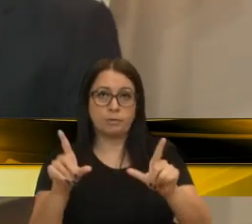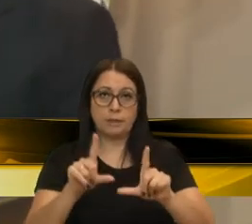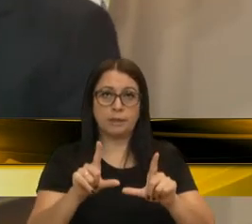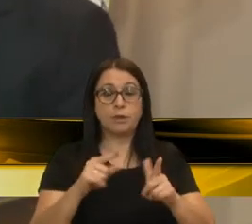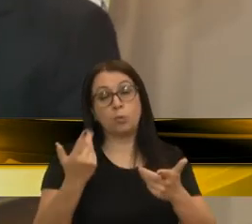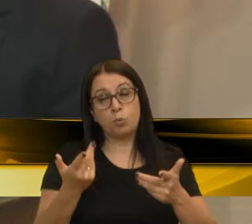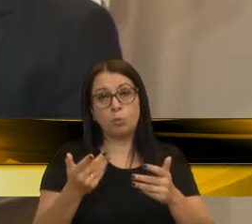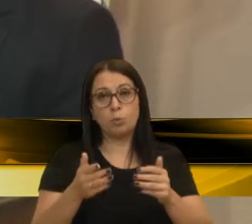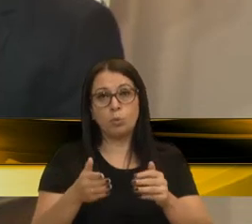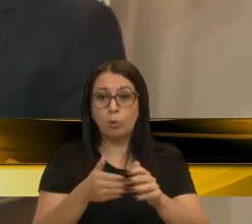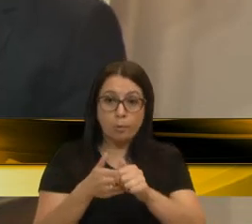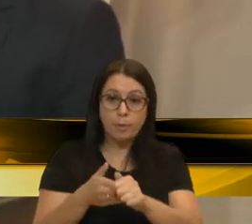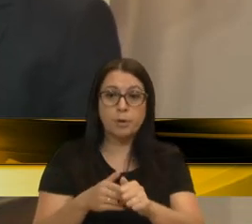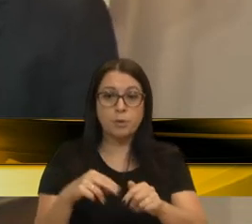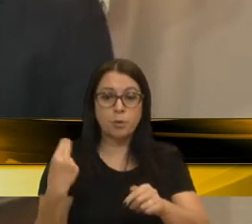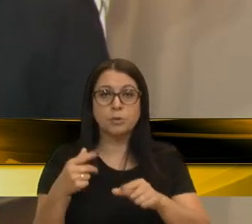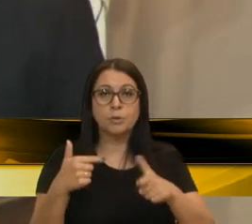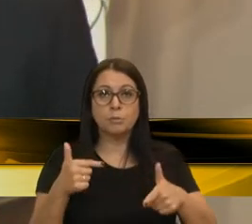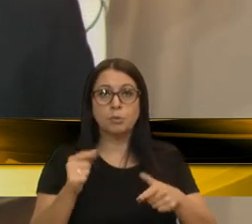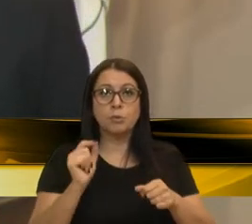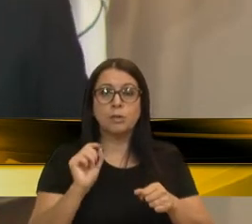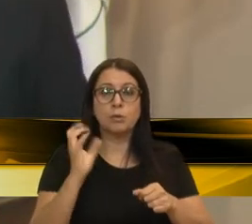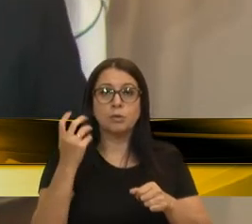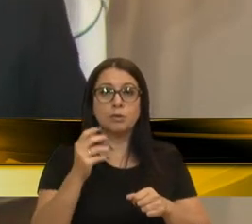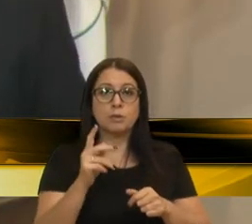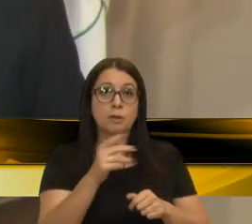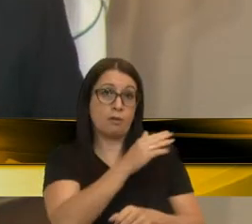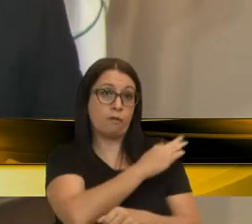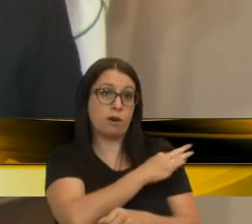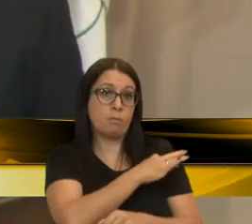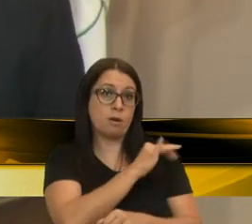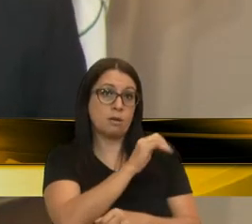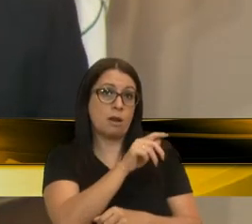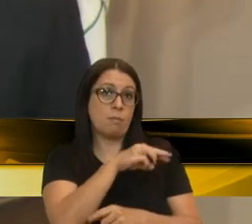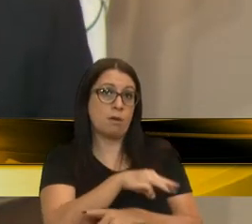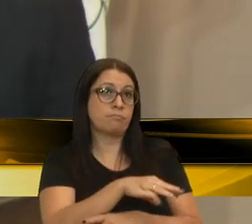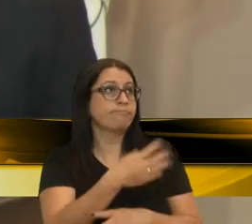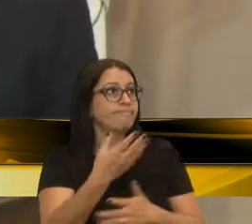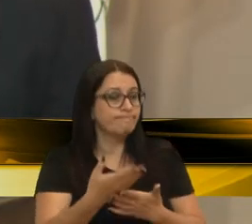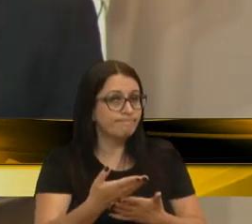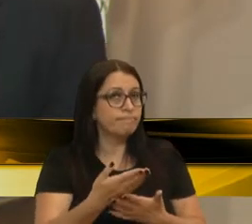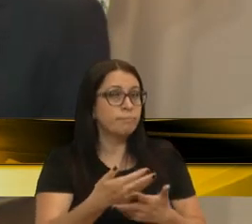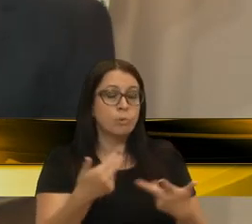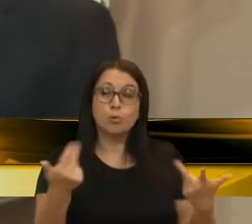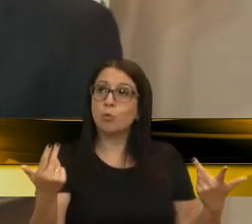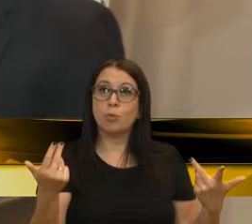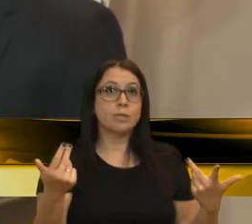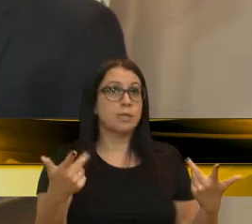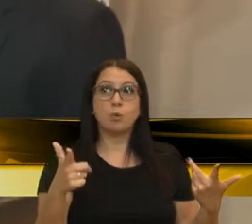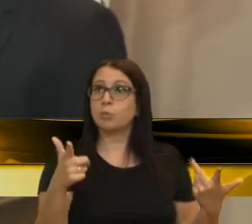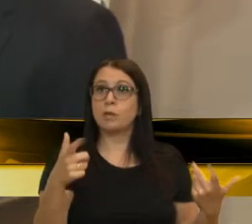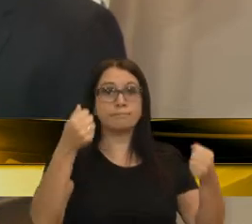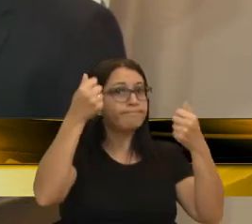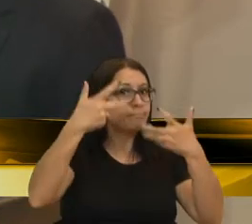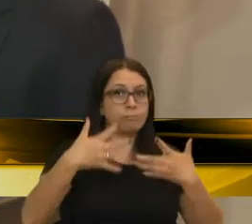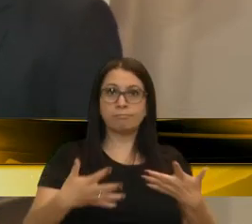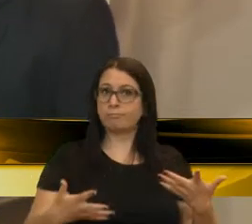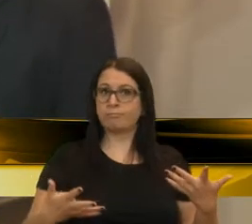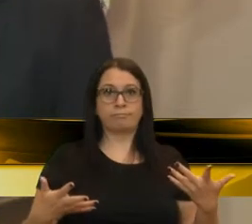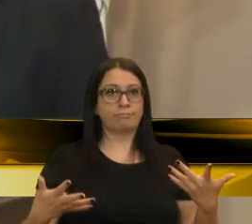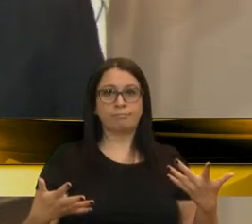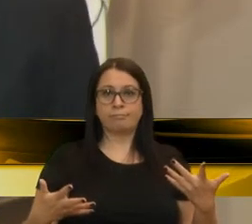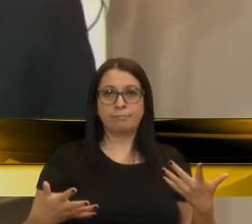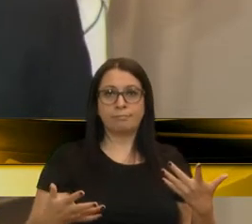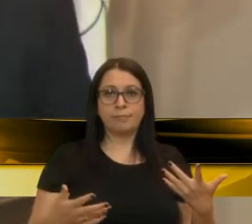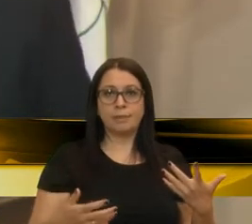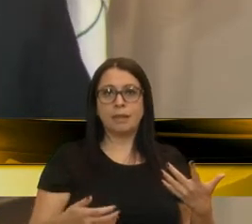que acompanham o nosso trabalho, o que está acontecendo na farmácia do IPAM é algo que é surreal, é